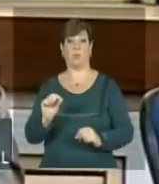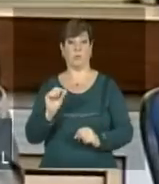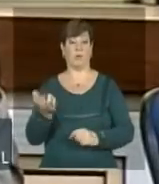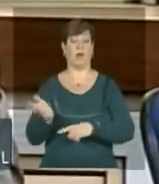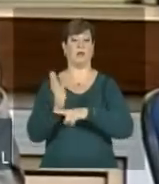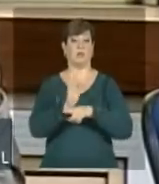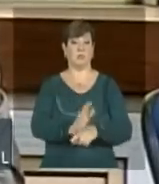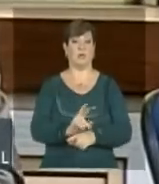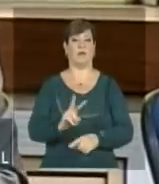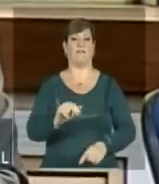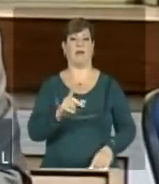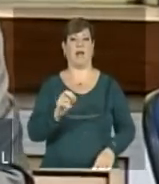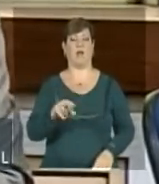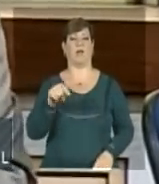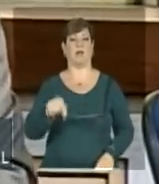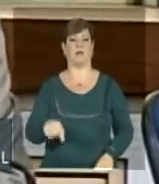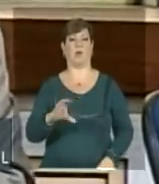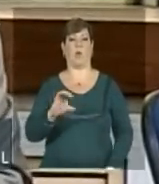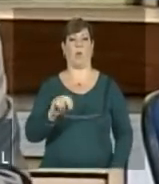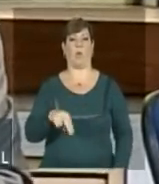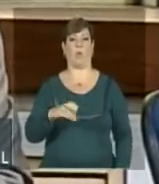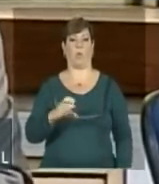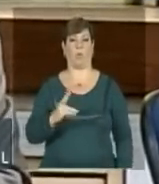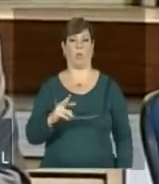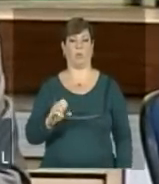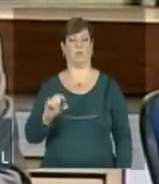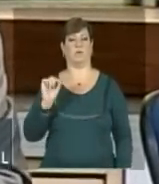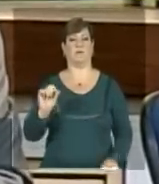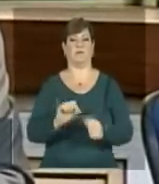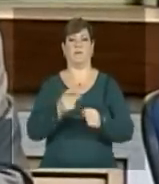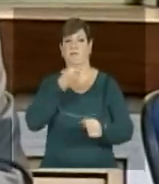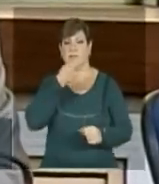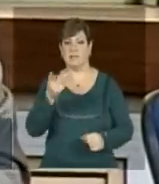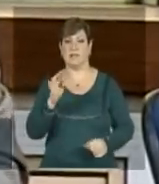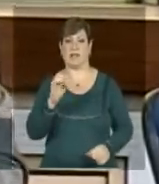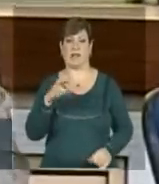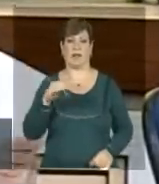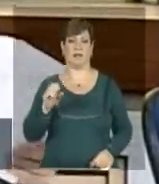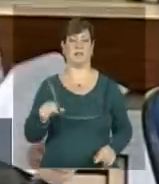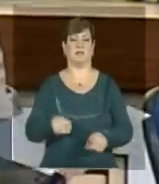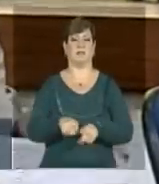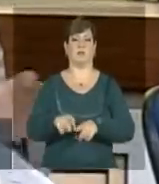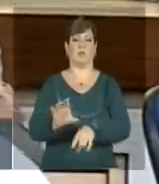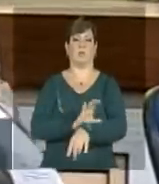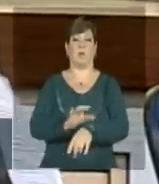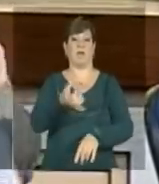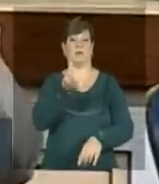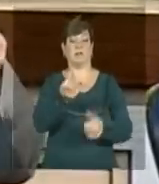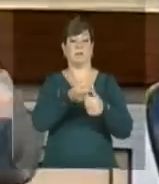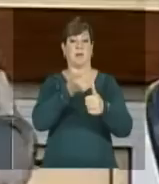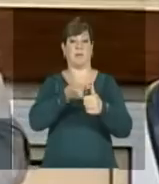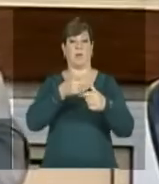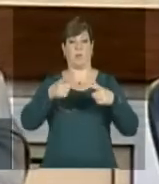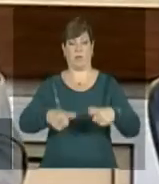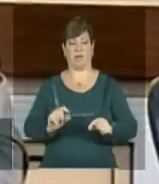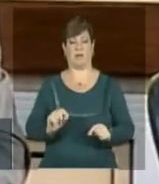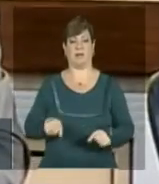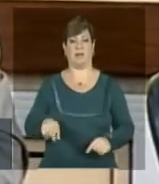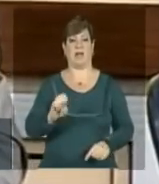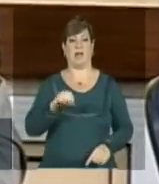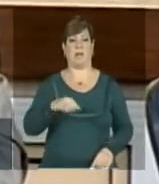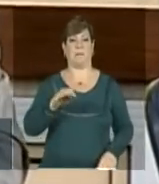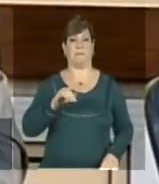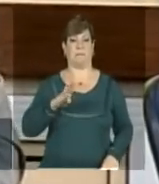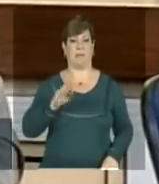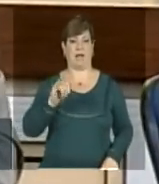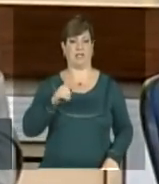a valorização desse concurso ao oferecer visitas técnicas e cursos aos 6 primeiros lugares. Então, a Embaixada da